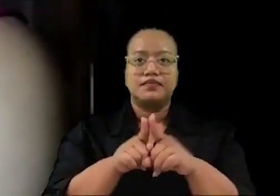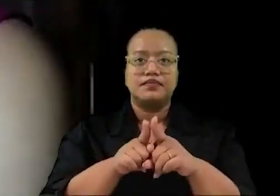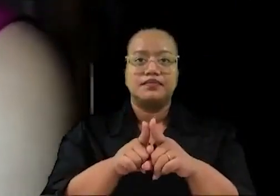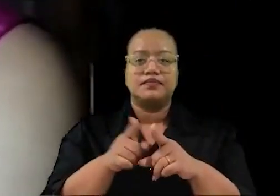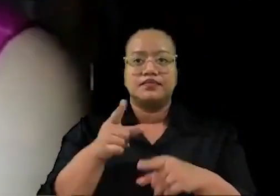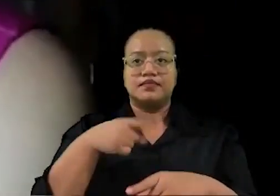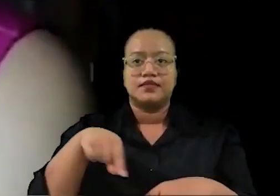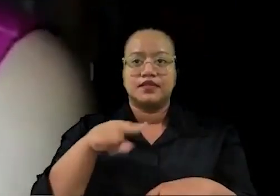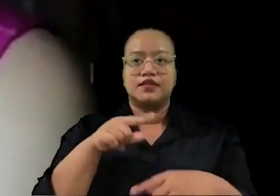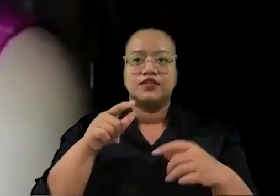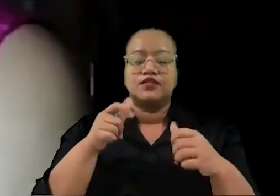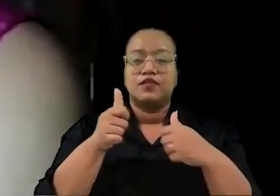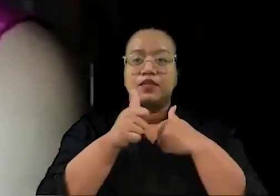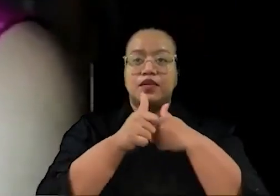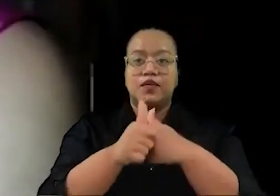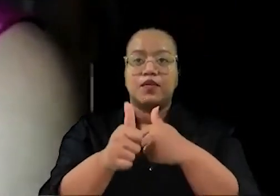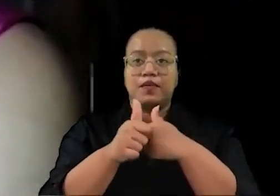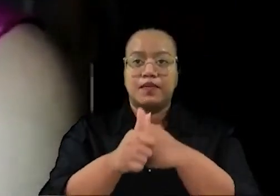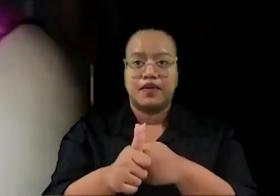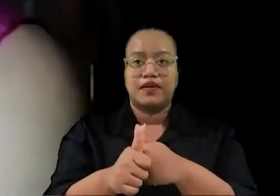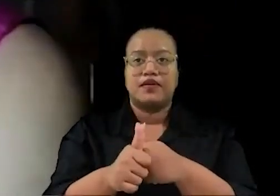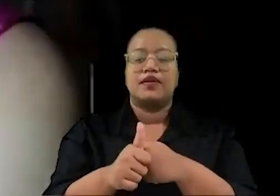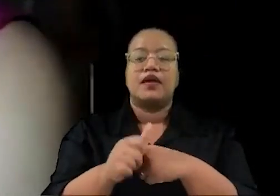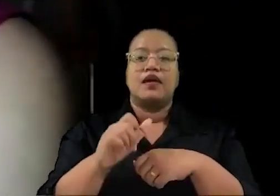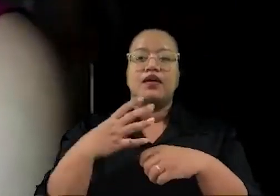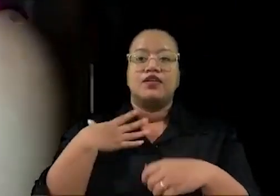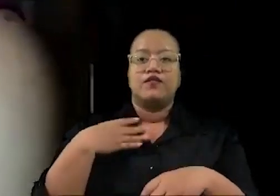filhos da Constituição, que